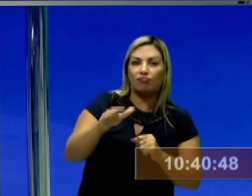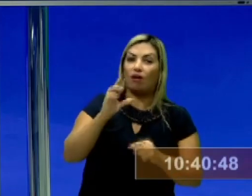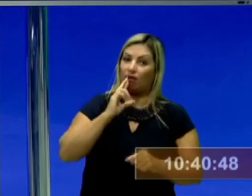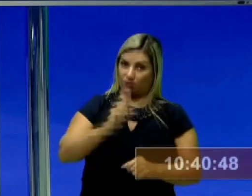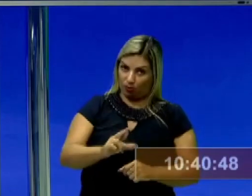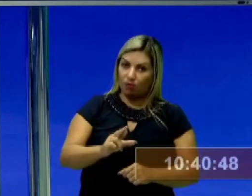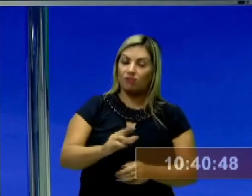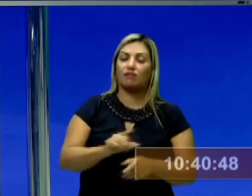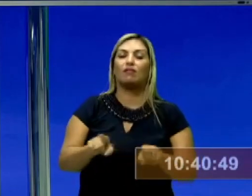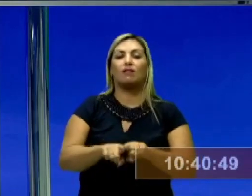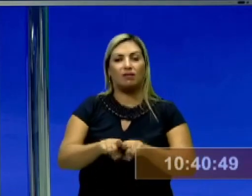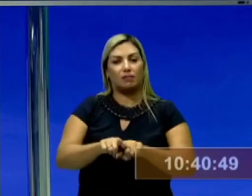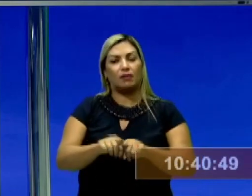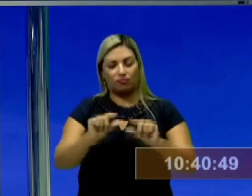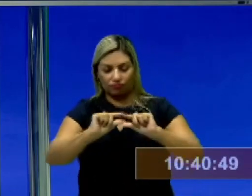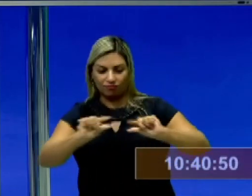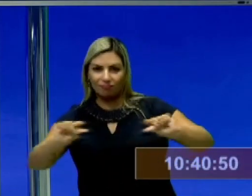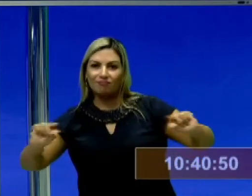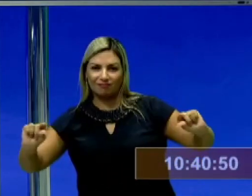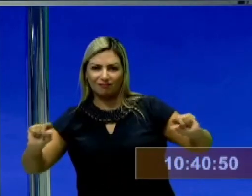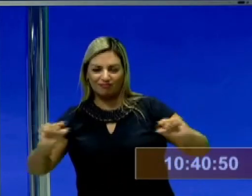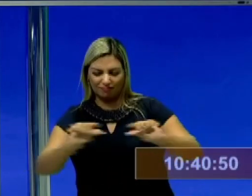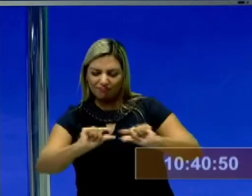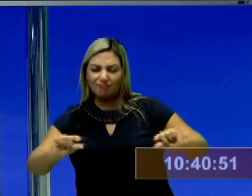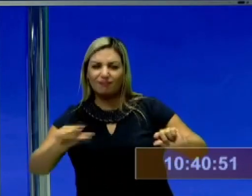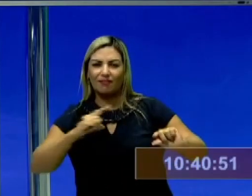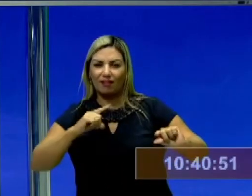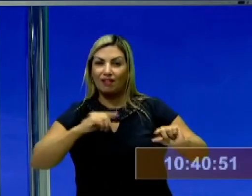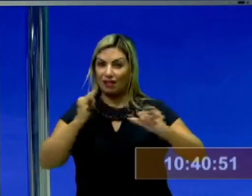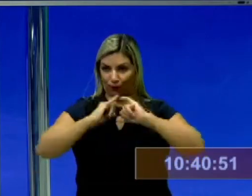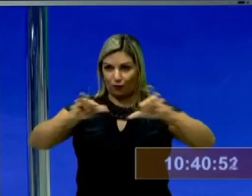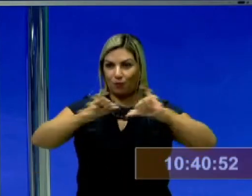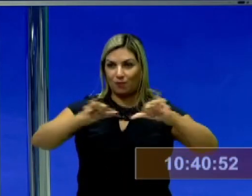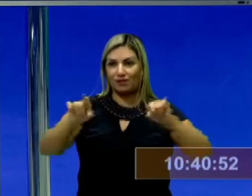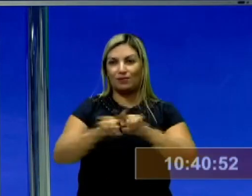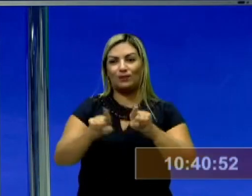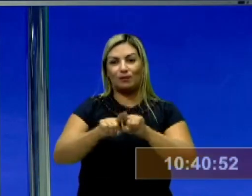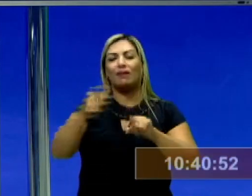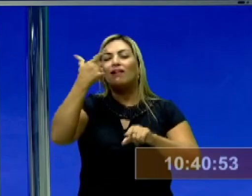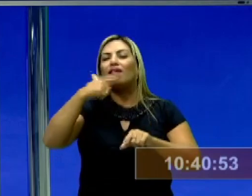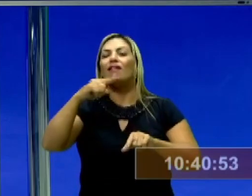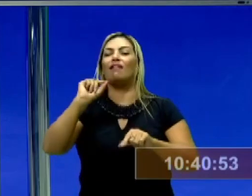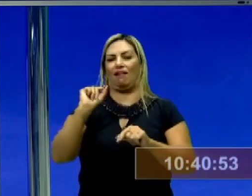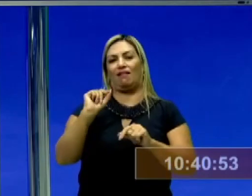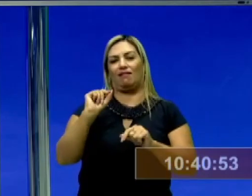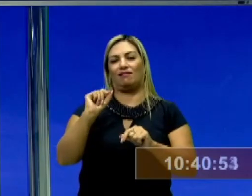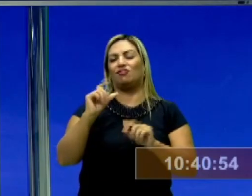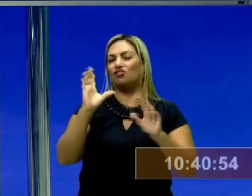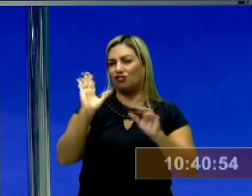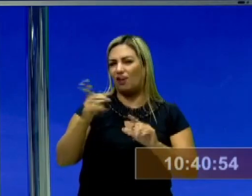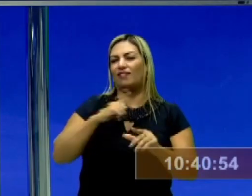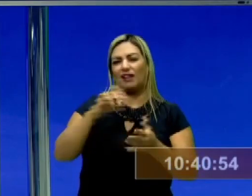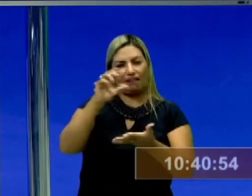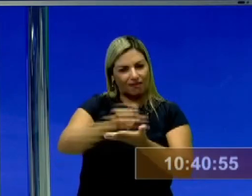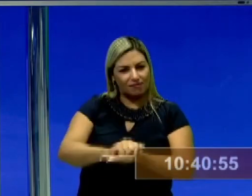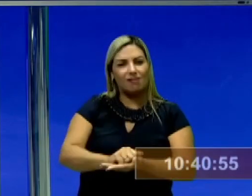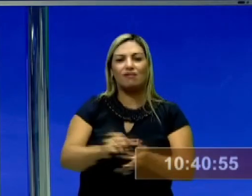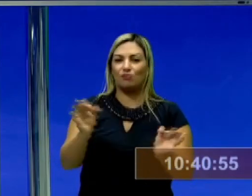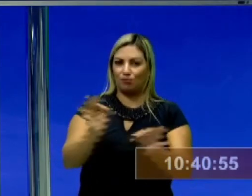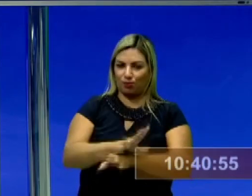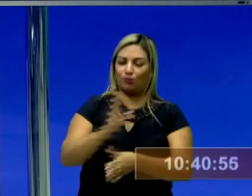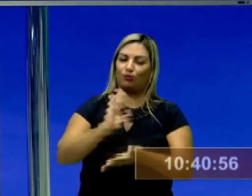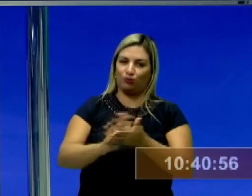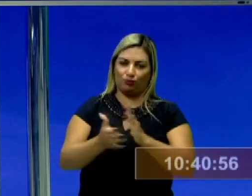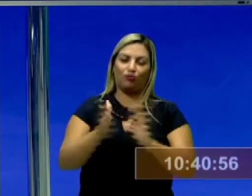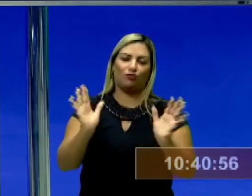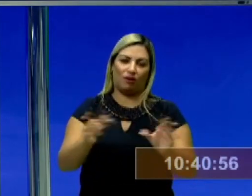resposta, já vem lá em um rodapé esses informativos de quem foi, já vem todo o cadastro dele e